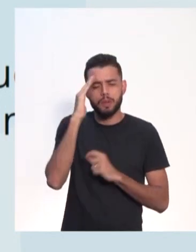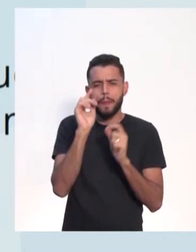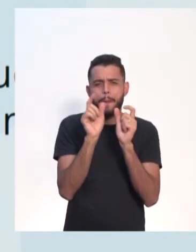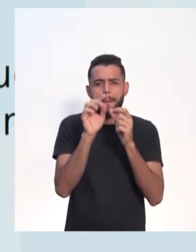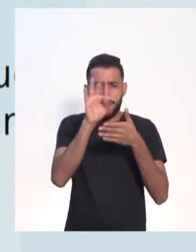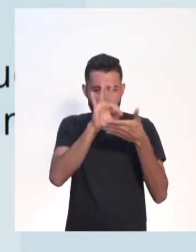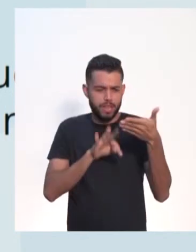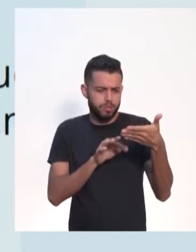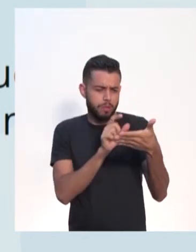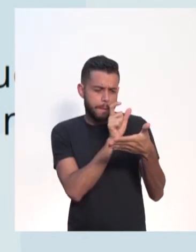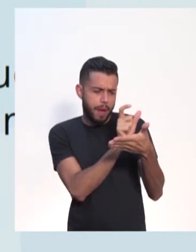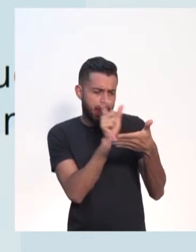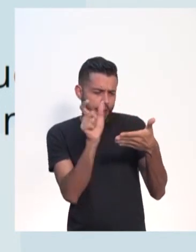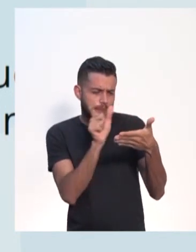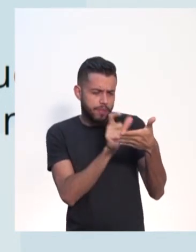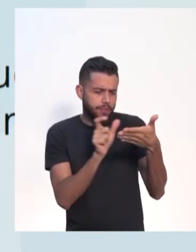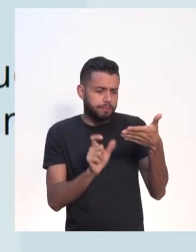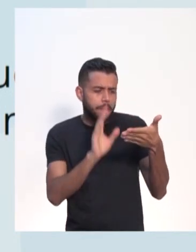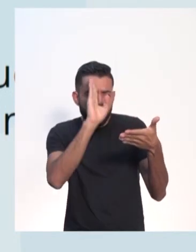desse texto.